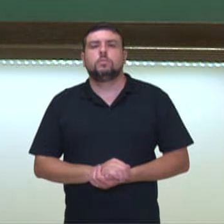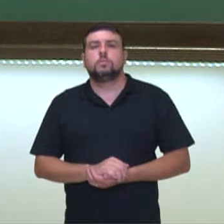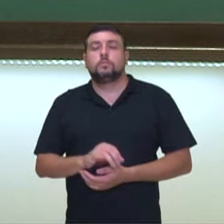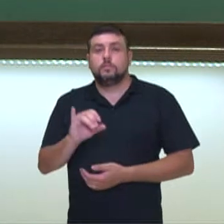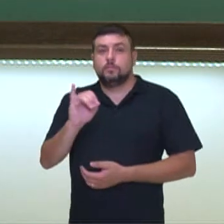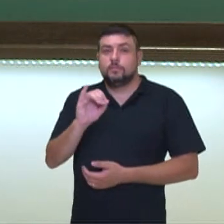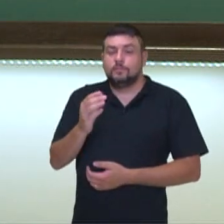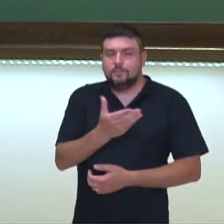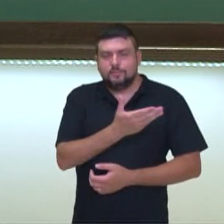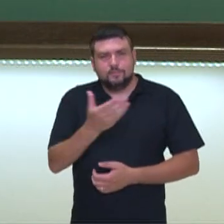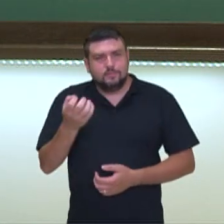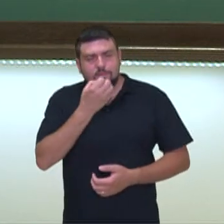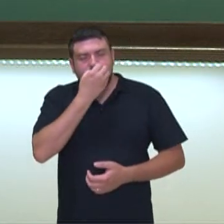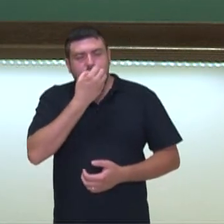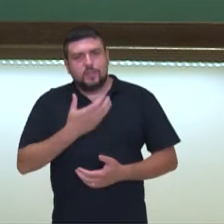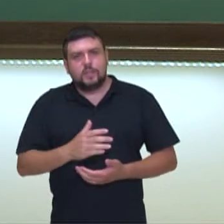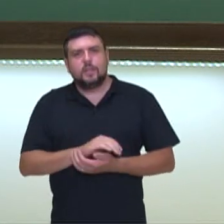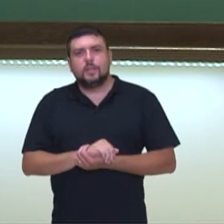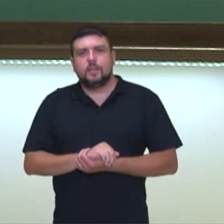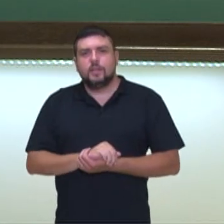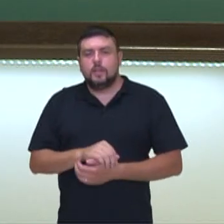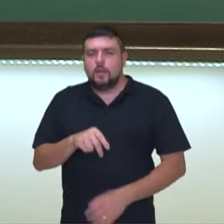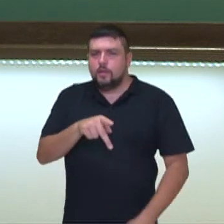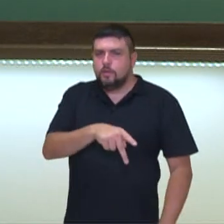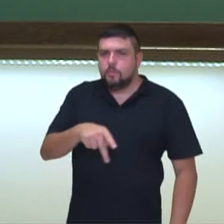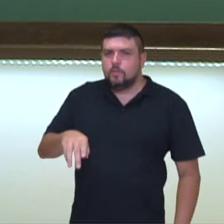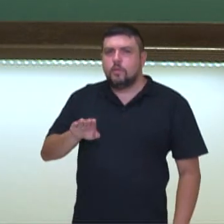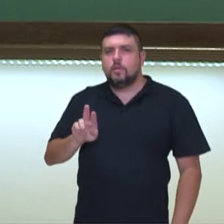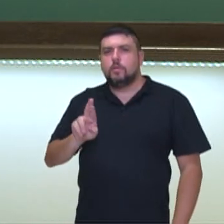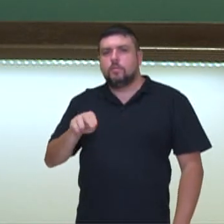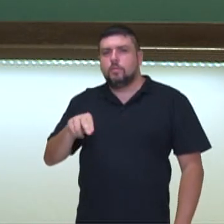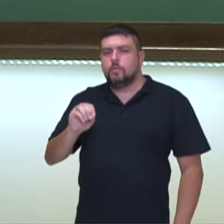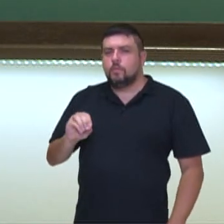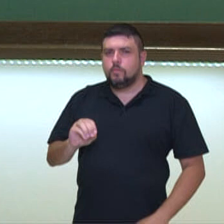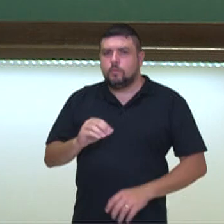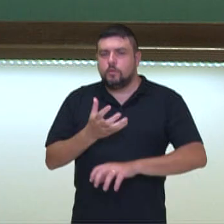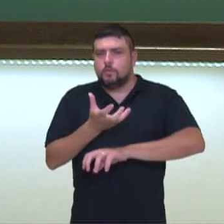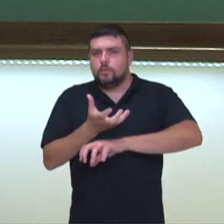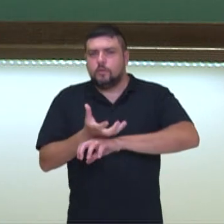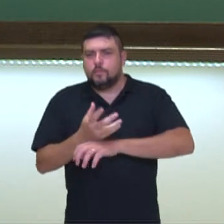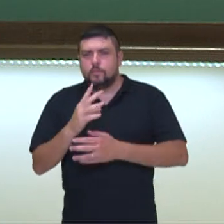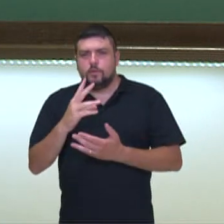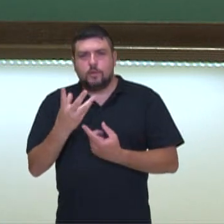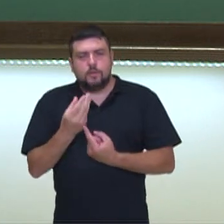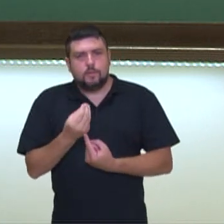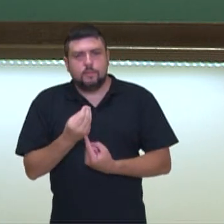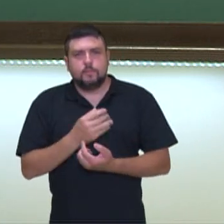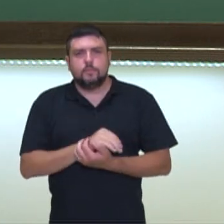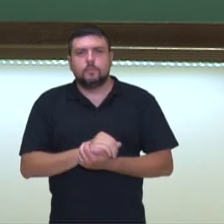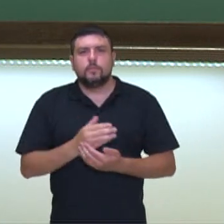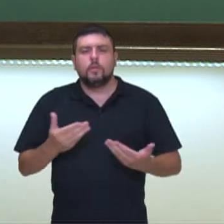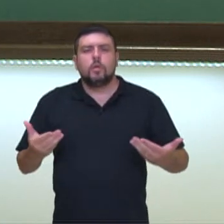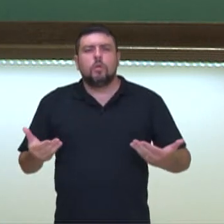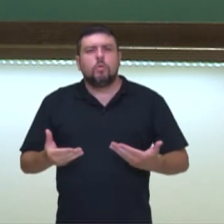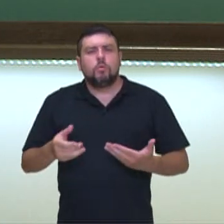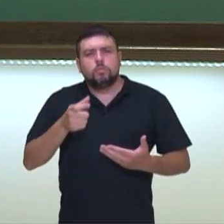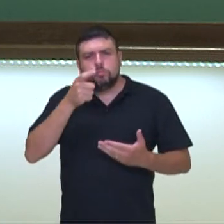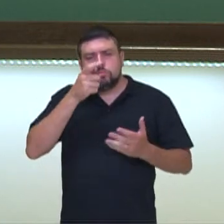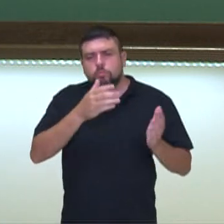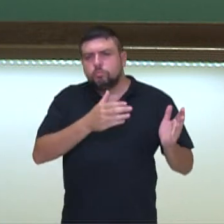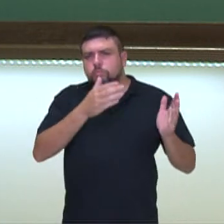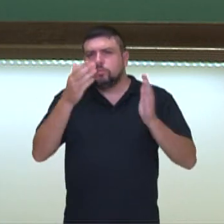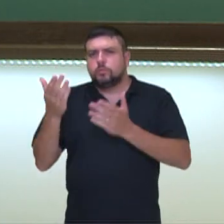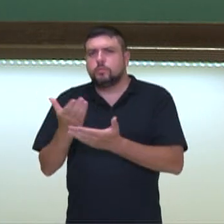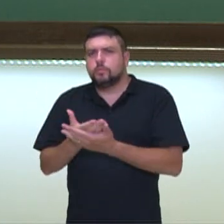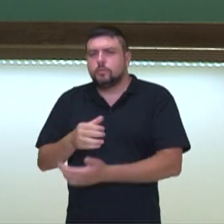Olá, meus queridos, tudo bem com vocês? Aqui quem fala é o professor Bruno da disciplina de arte. E o que é que nós vamos ver hoje nessa aula do